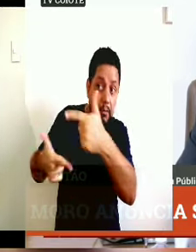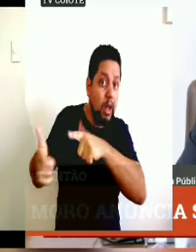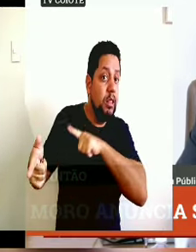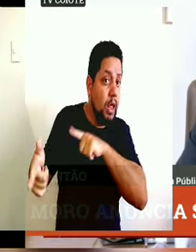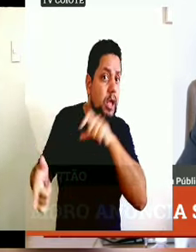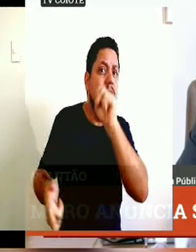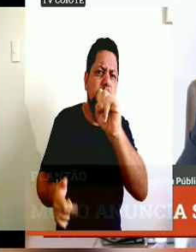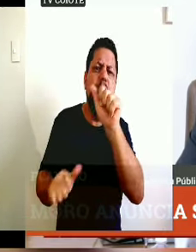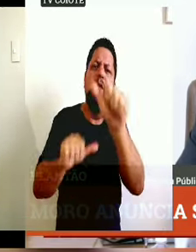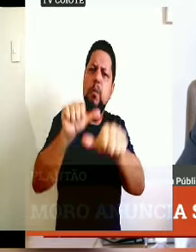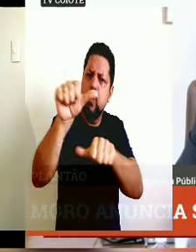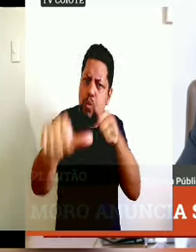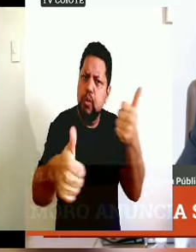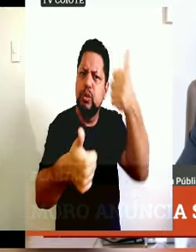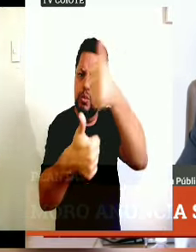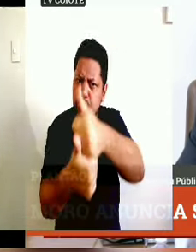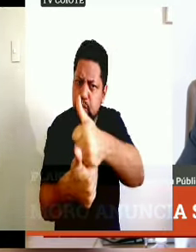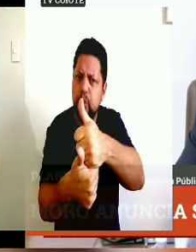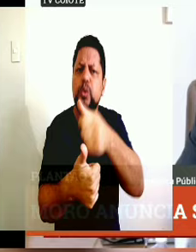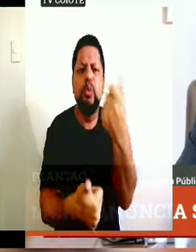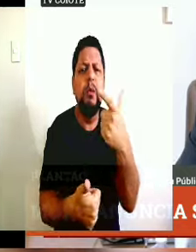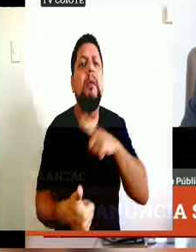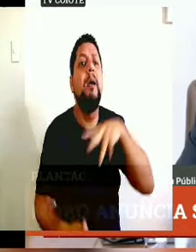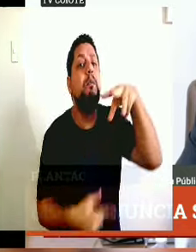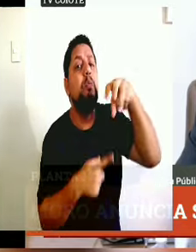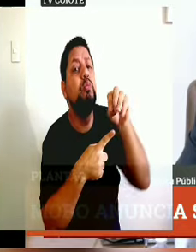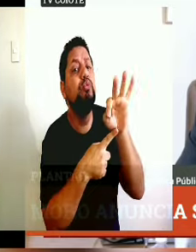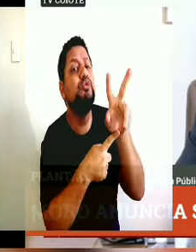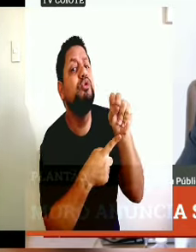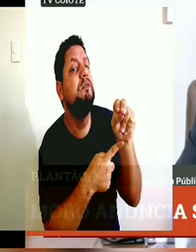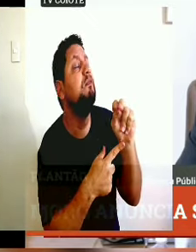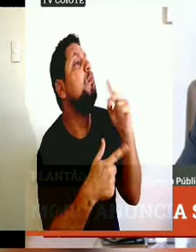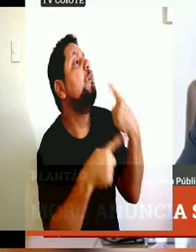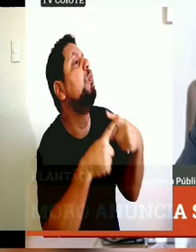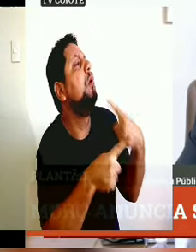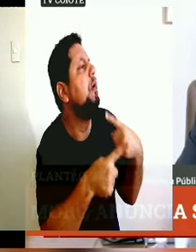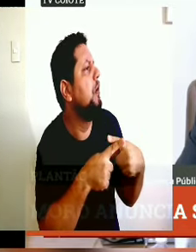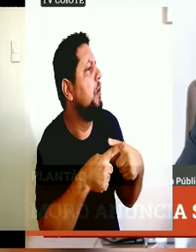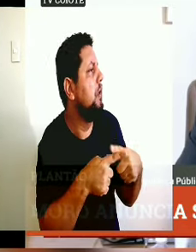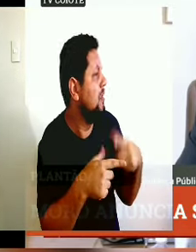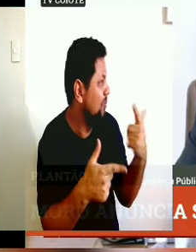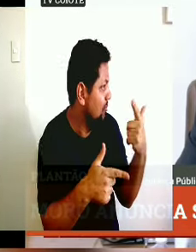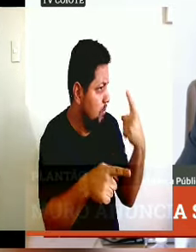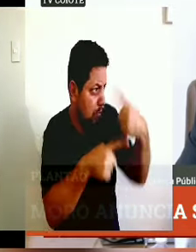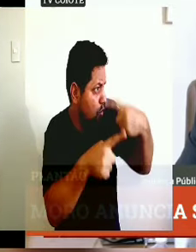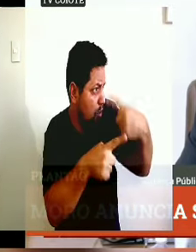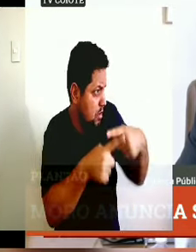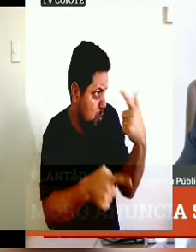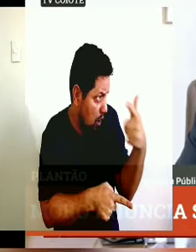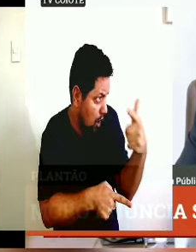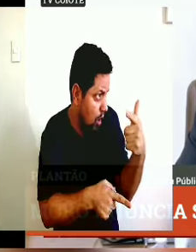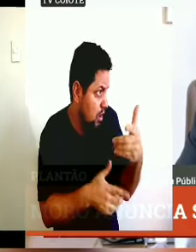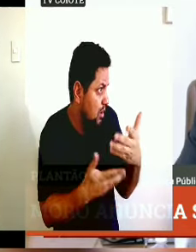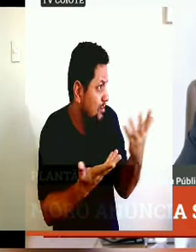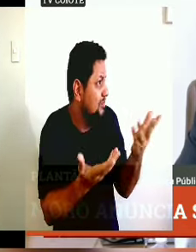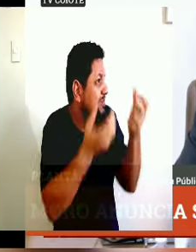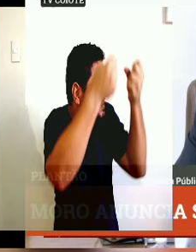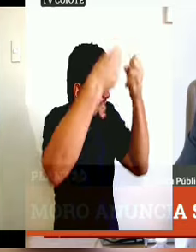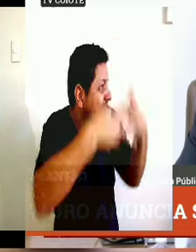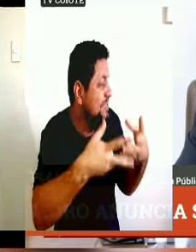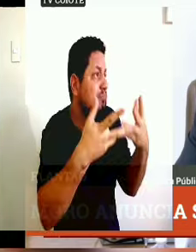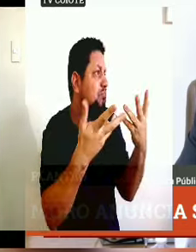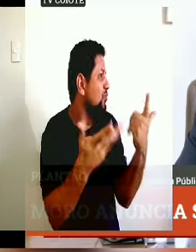alterado o diretor-geral desde que eu tivesse uma causa consistente. Não tendo uma causa consistente e